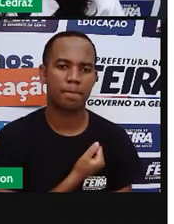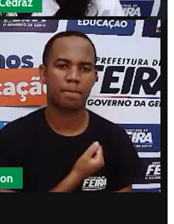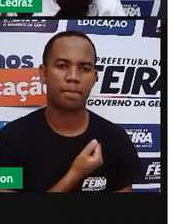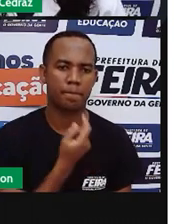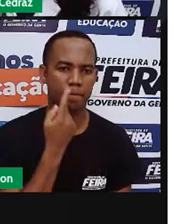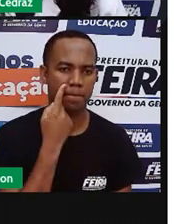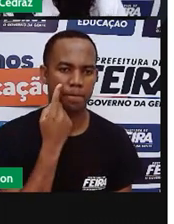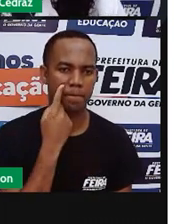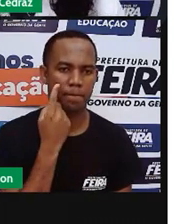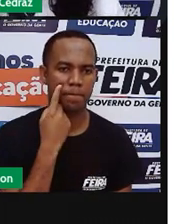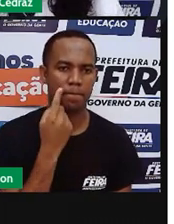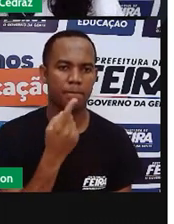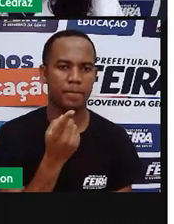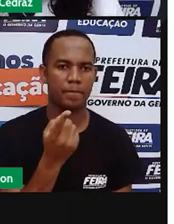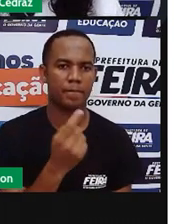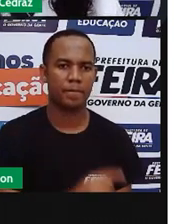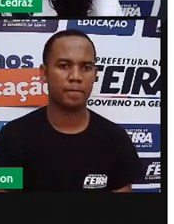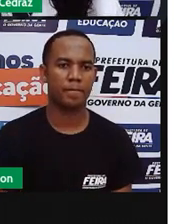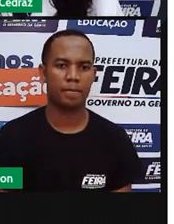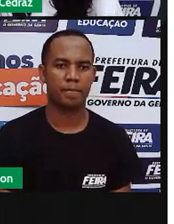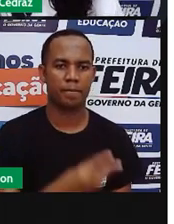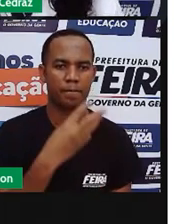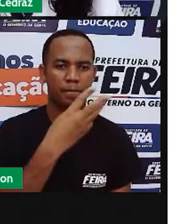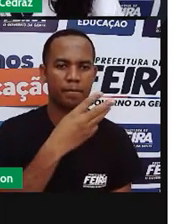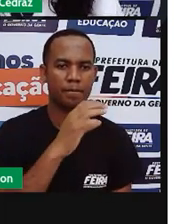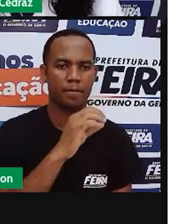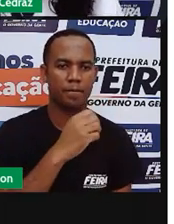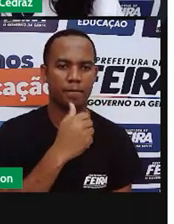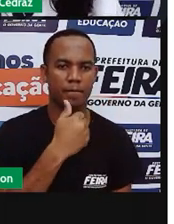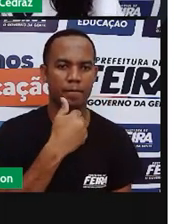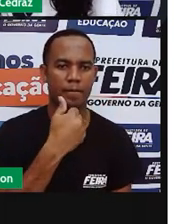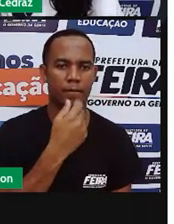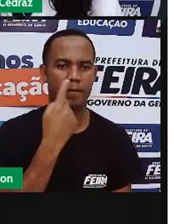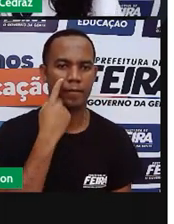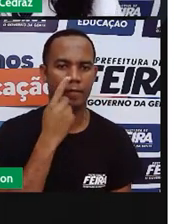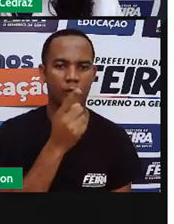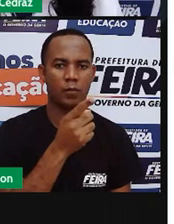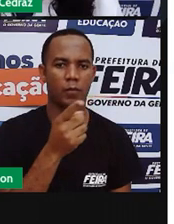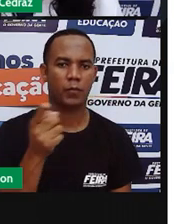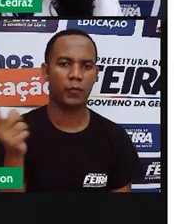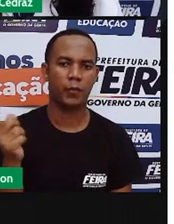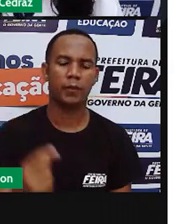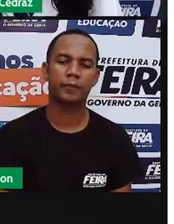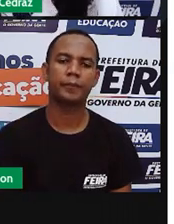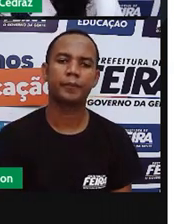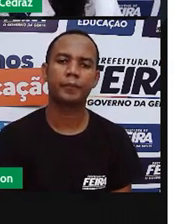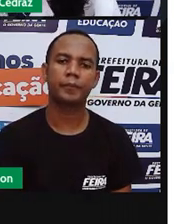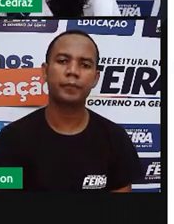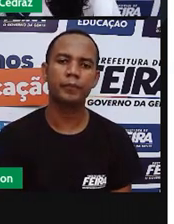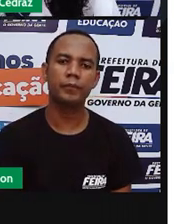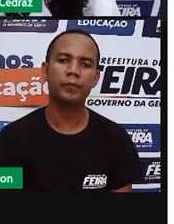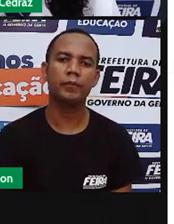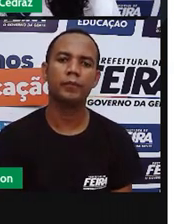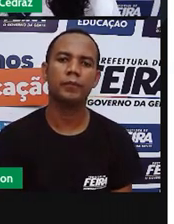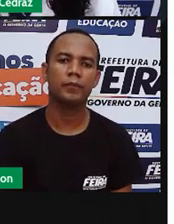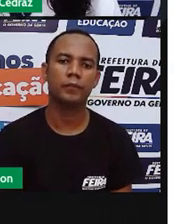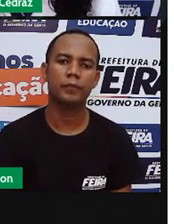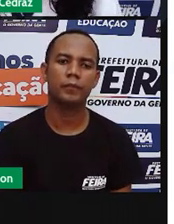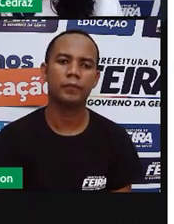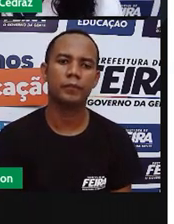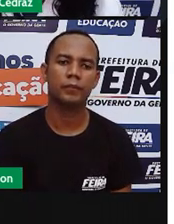ficar? 301, 302, 303,